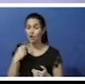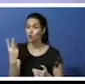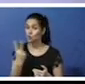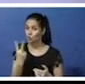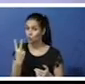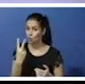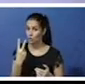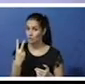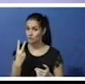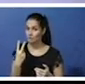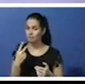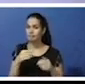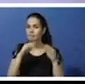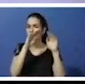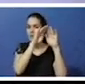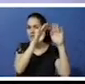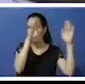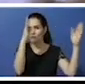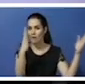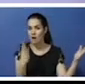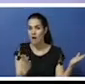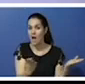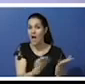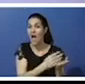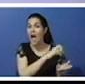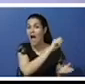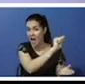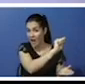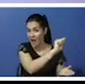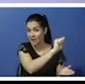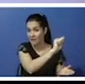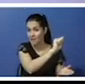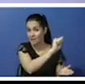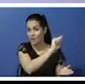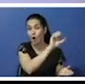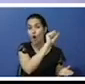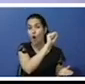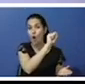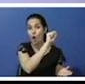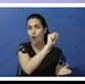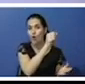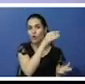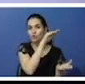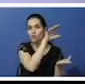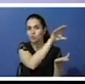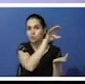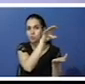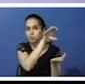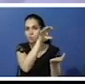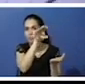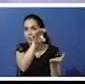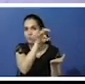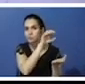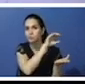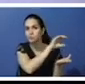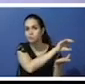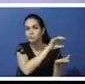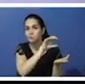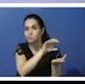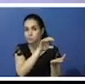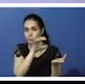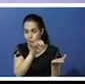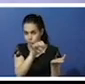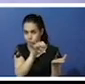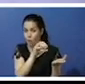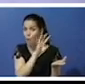A estante A, com 8 nichos, 8 buraquinhos, tá? Os nichos são